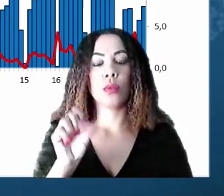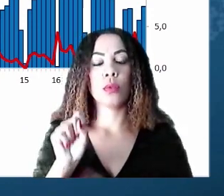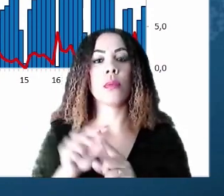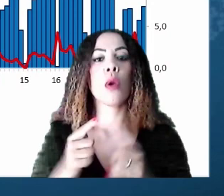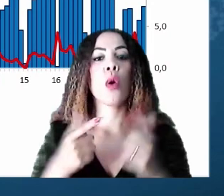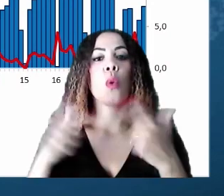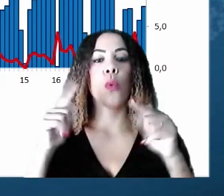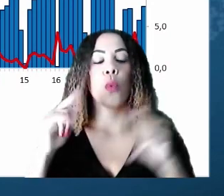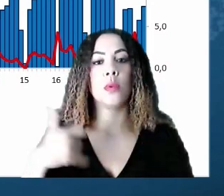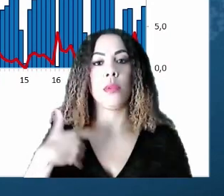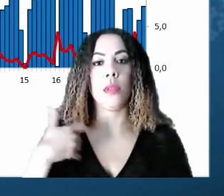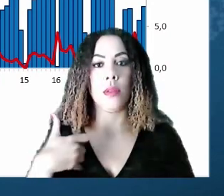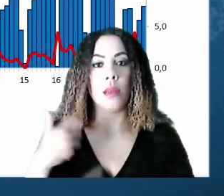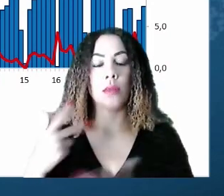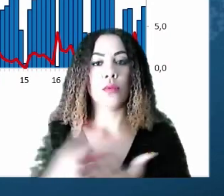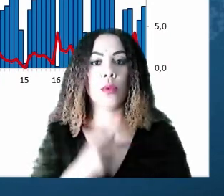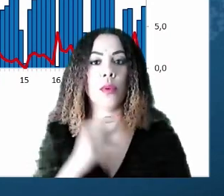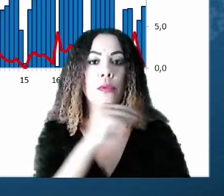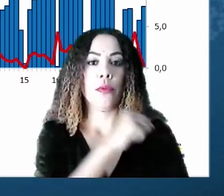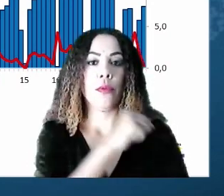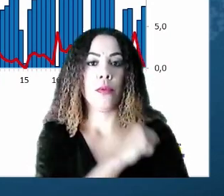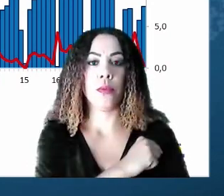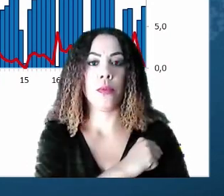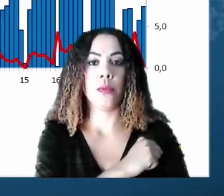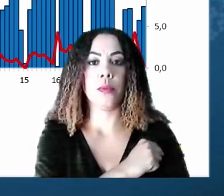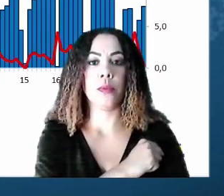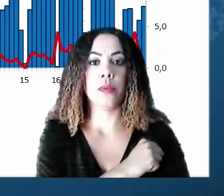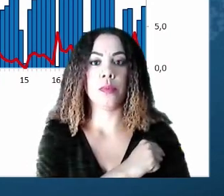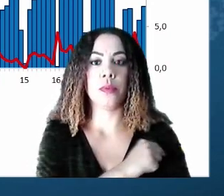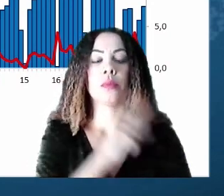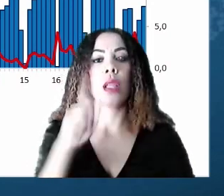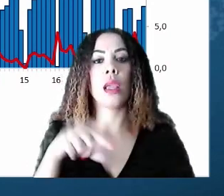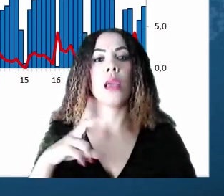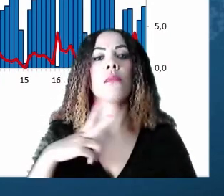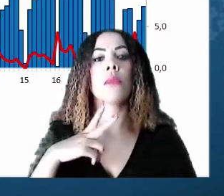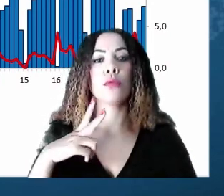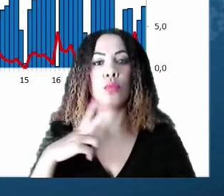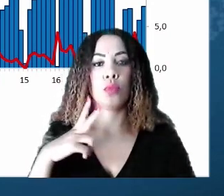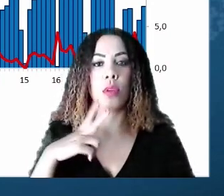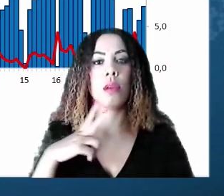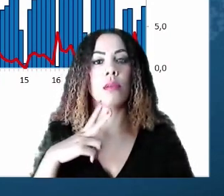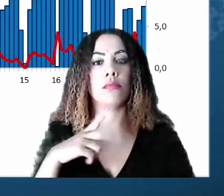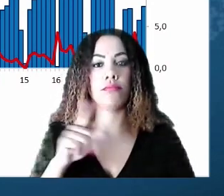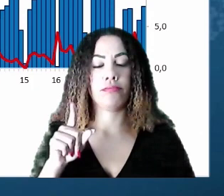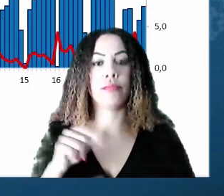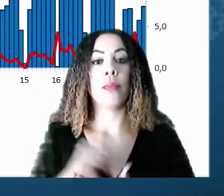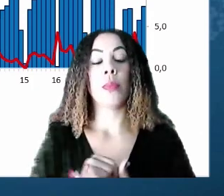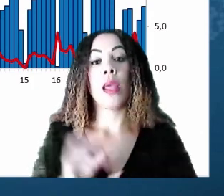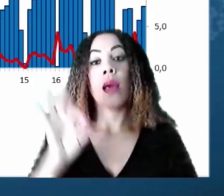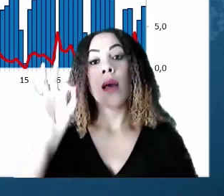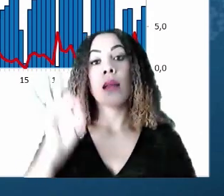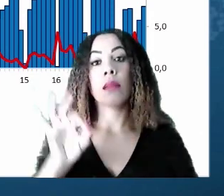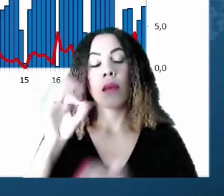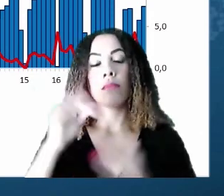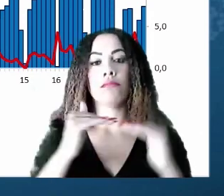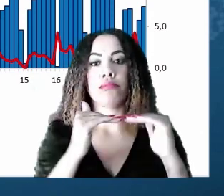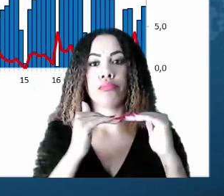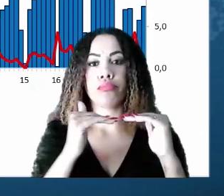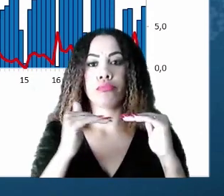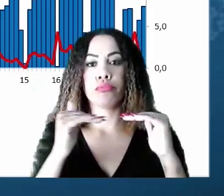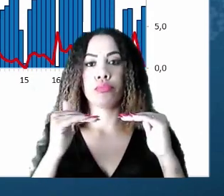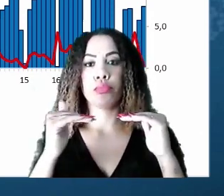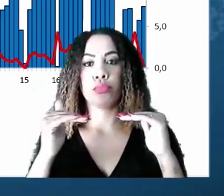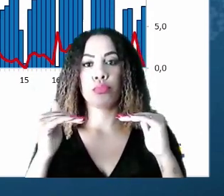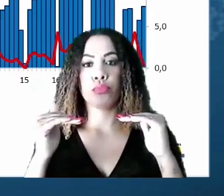foi vacinado em clínicas privadas. Tá? Então, a taxa se estabiliza, né, a partir do momento que a gente